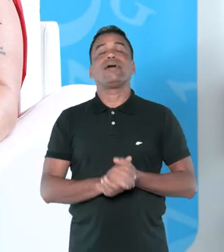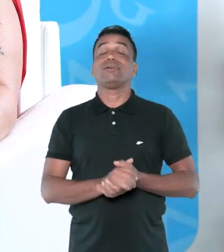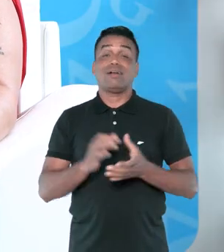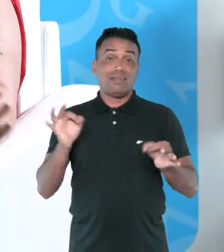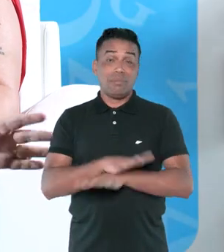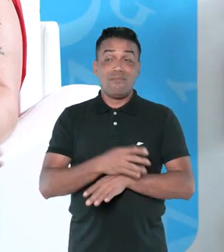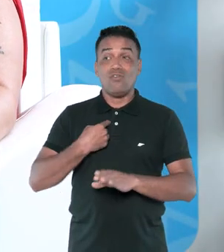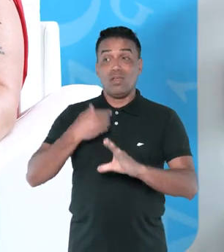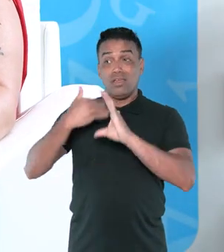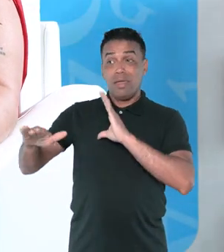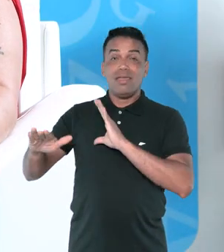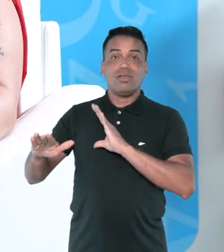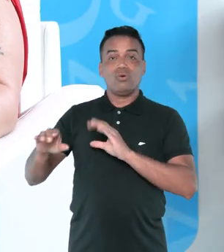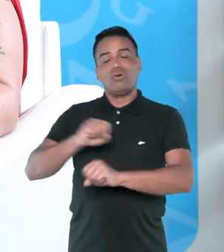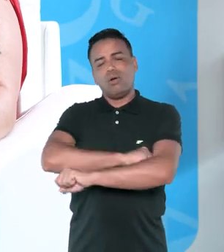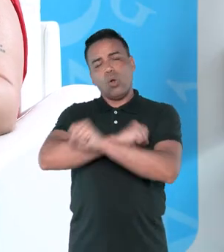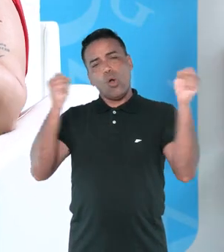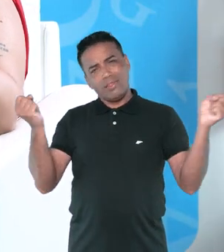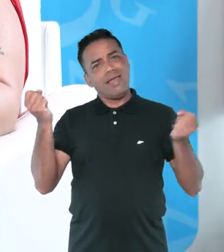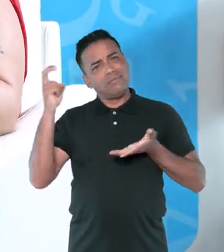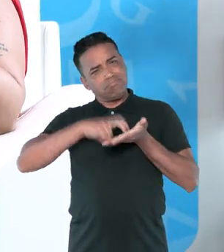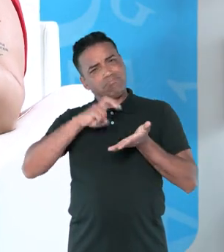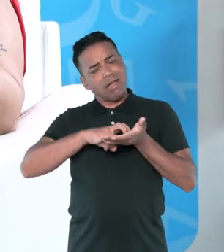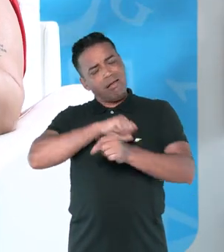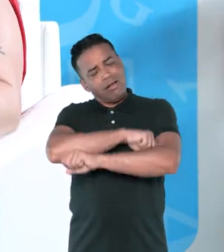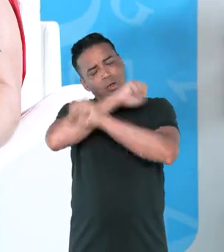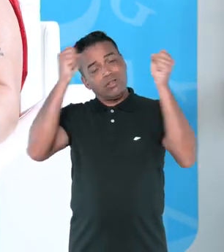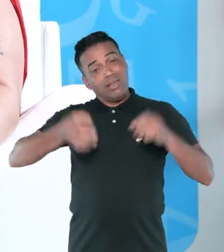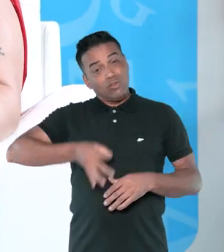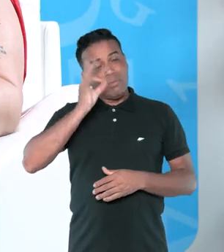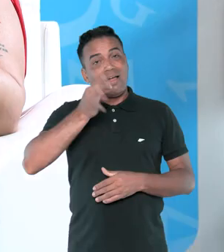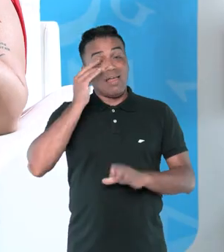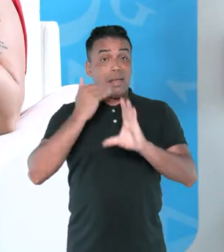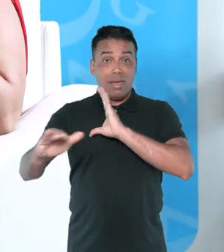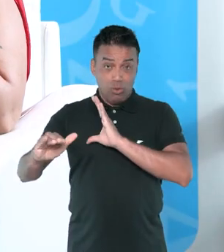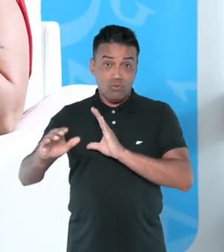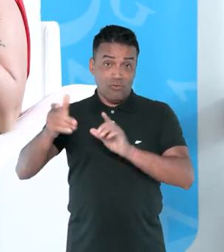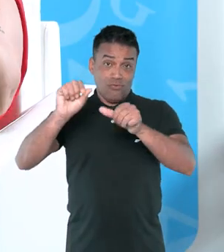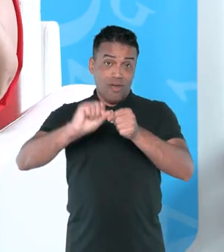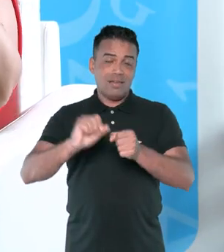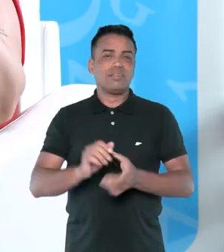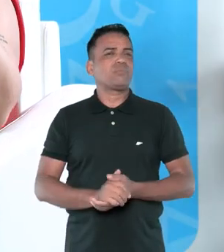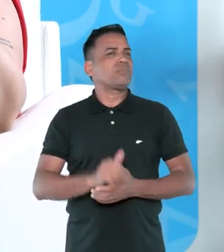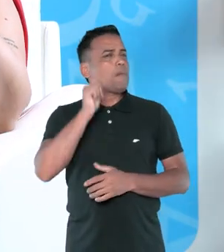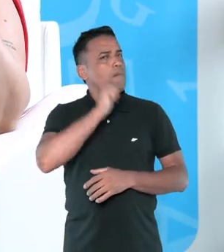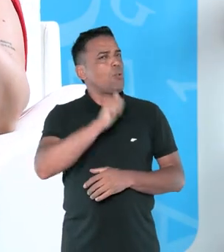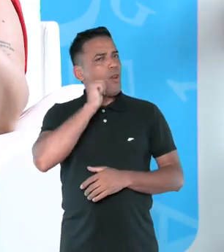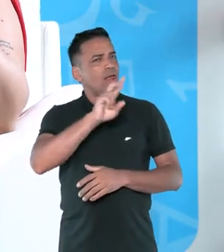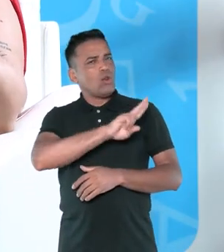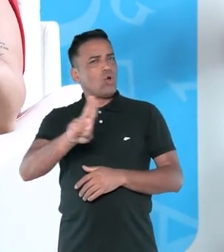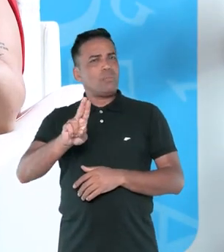Aí eu acordei, eu lembro que era de manhã, eu acordei, tomei café para fazer esse e-mail. Aí eu achei o nome lá de uma mulher que eu não tinha visto